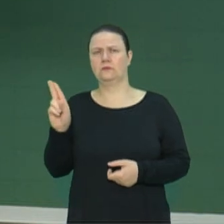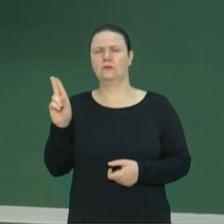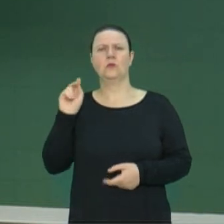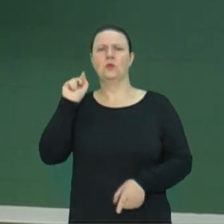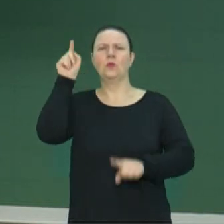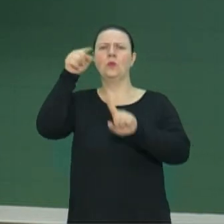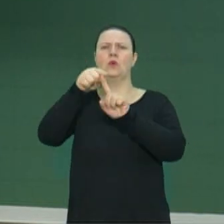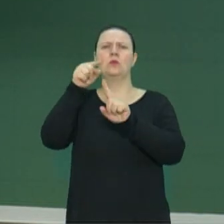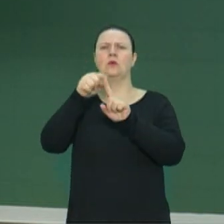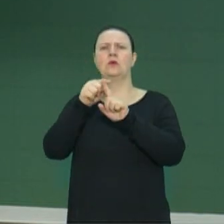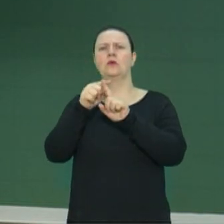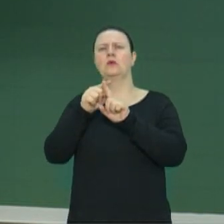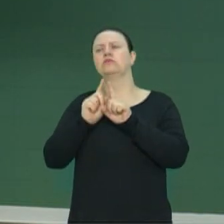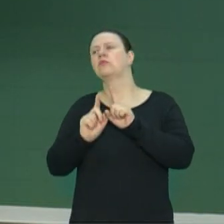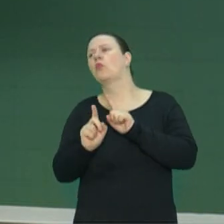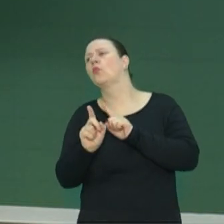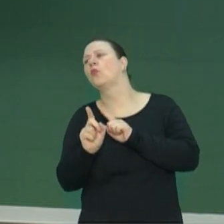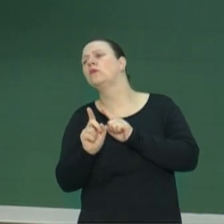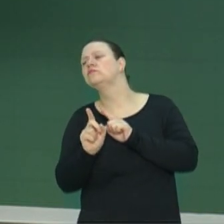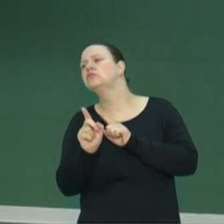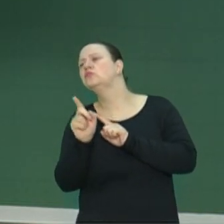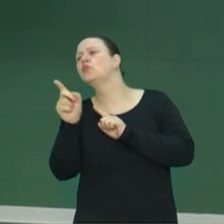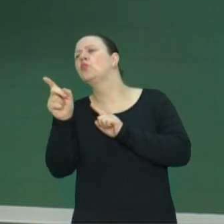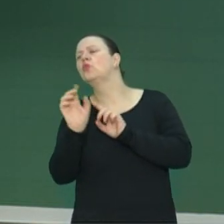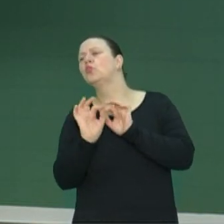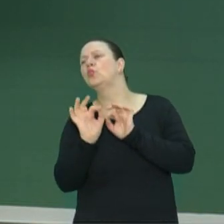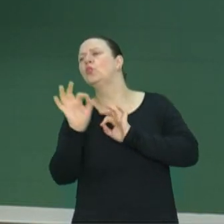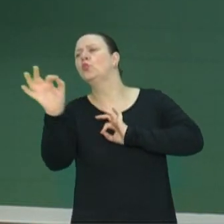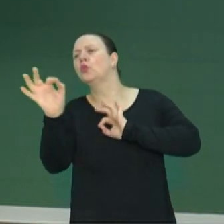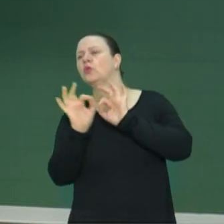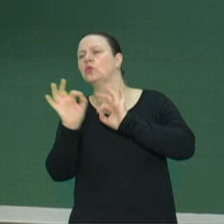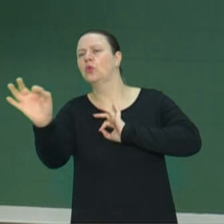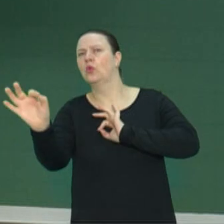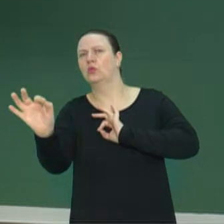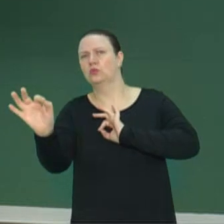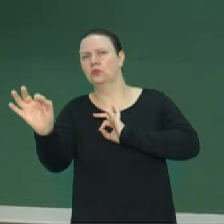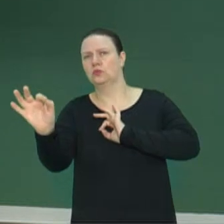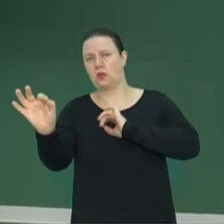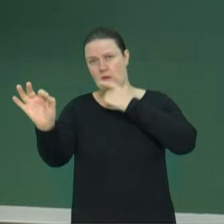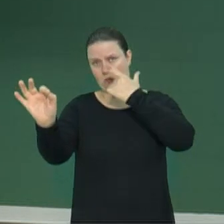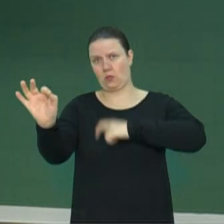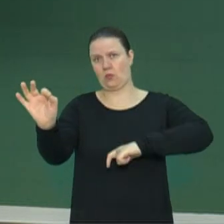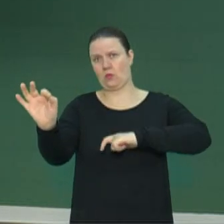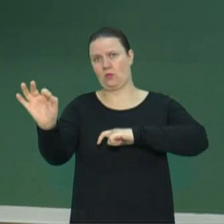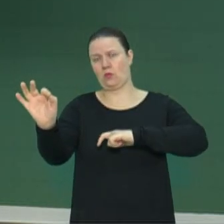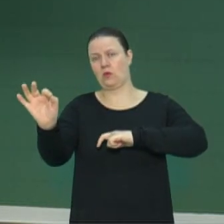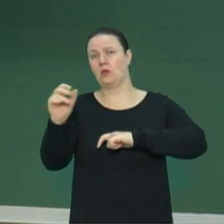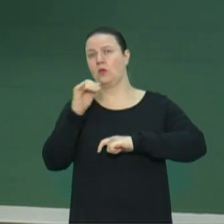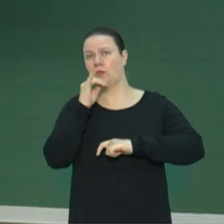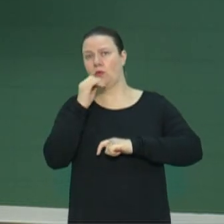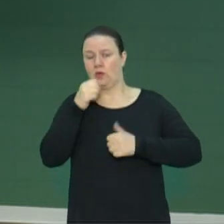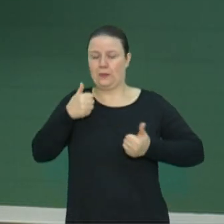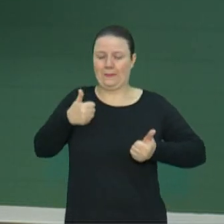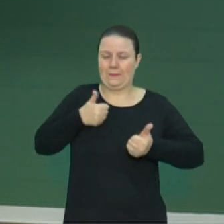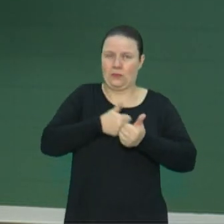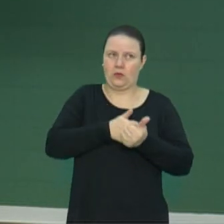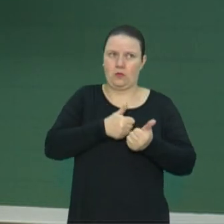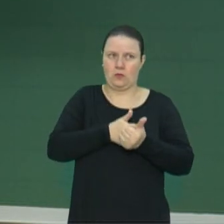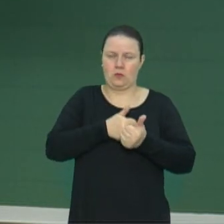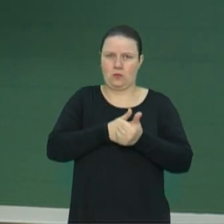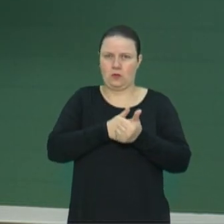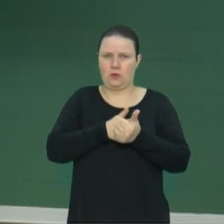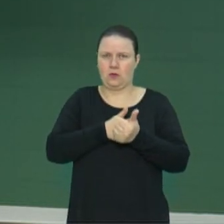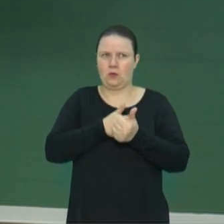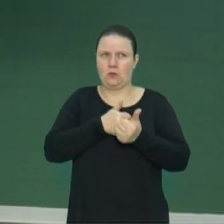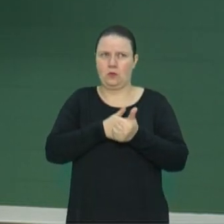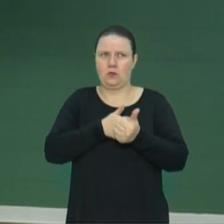algo que está lejos, algo que está longe de quem está falando. Então, quando é algo que está perto de mim, perto